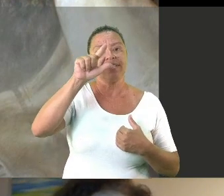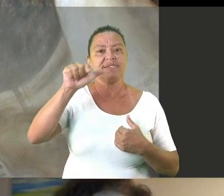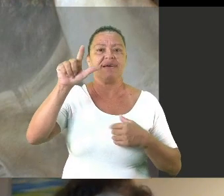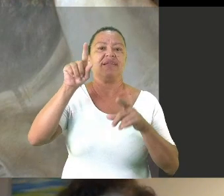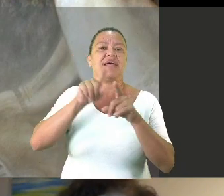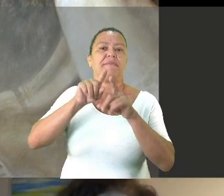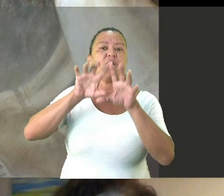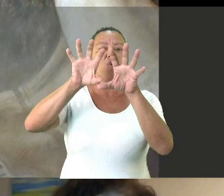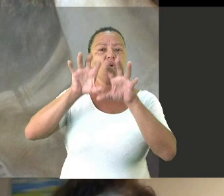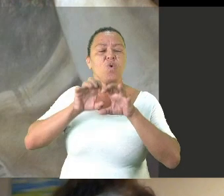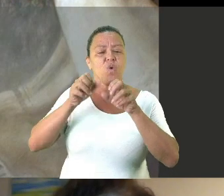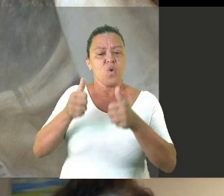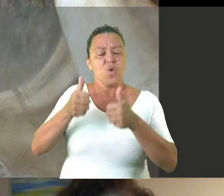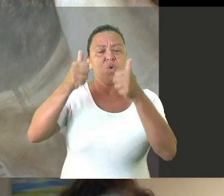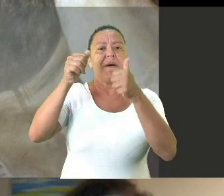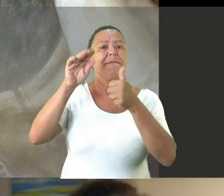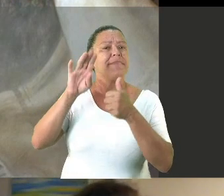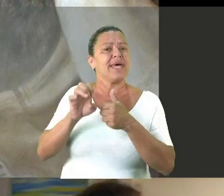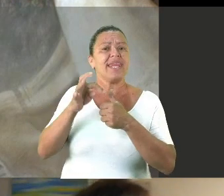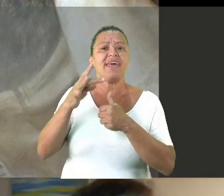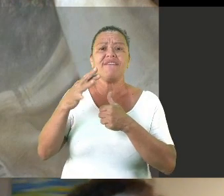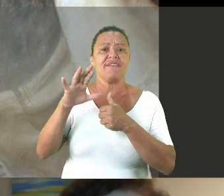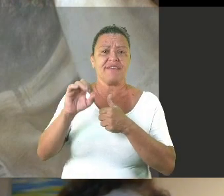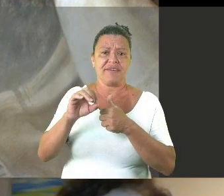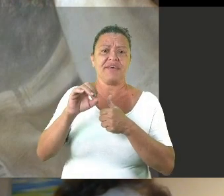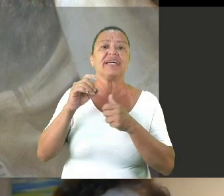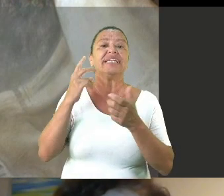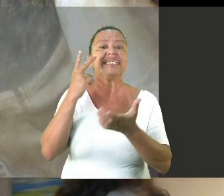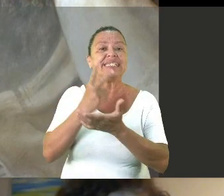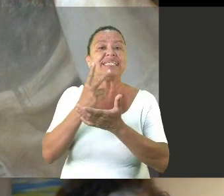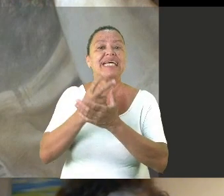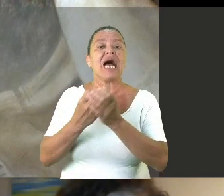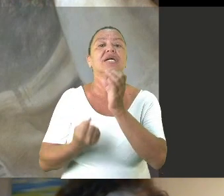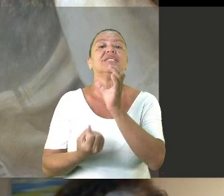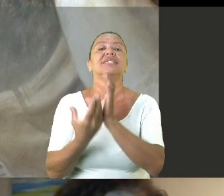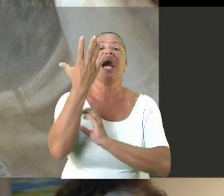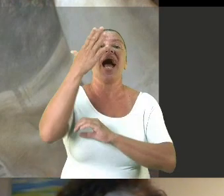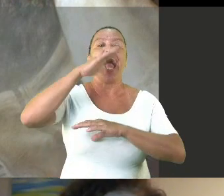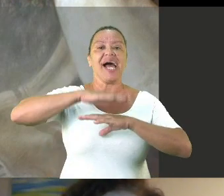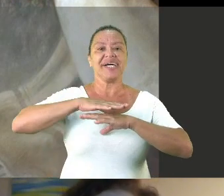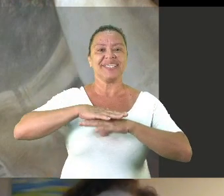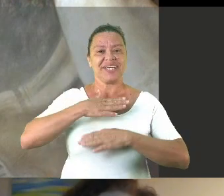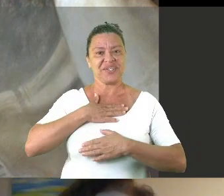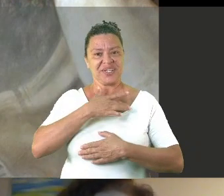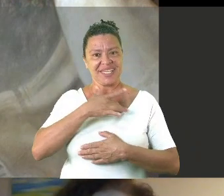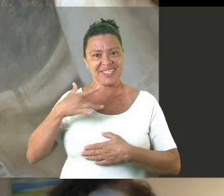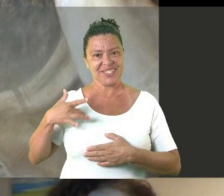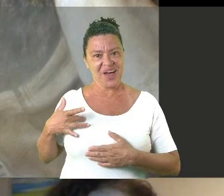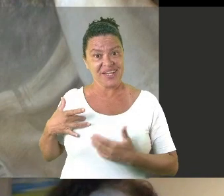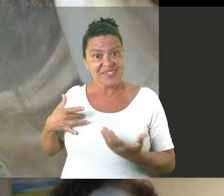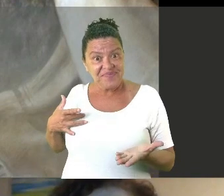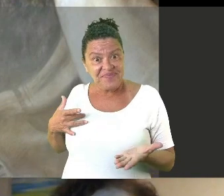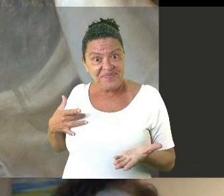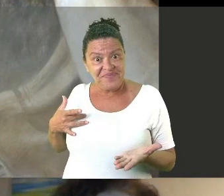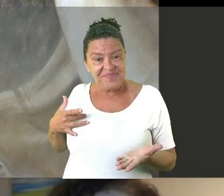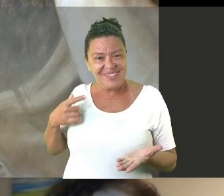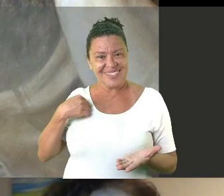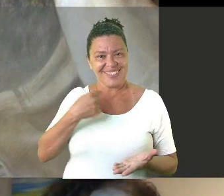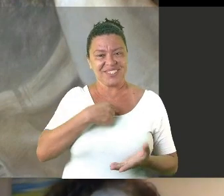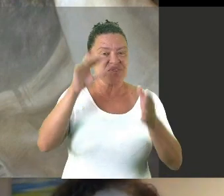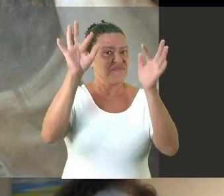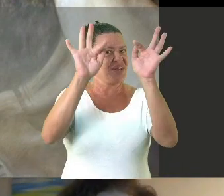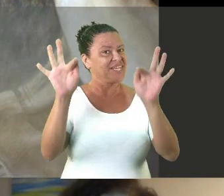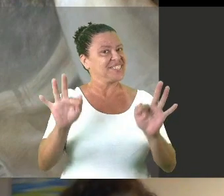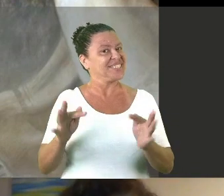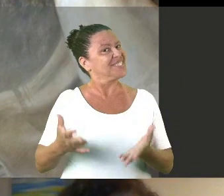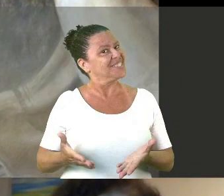beneficiar cada vez mais e sejamos co-criadores da nossa saúde, co-criadores da nossa